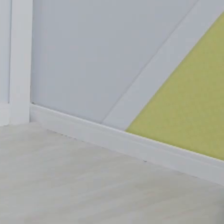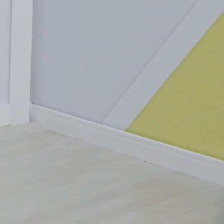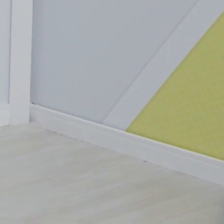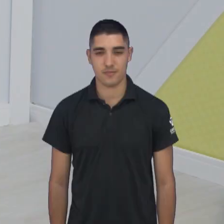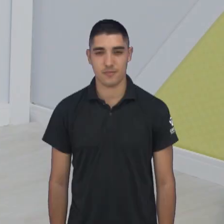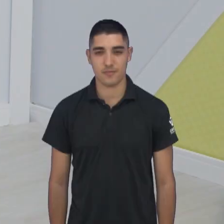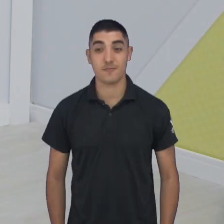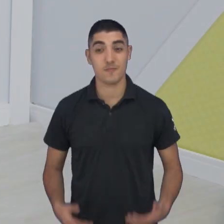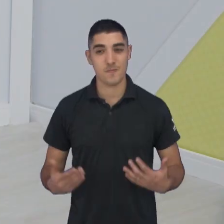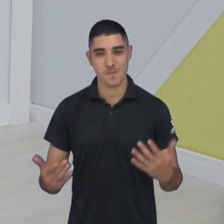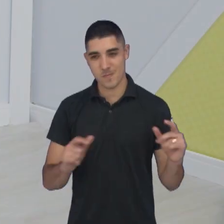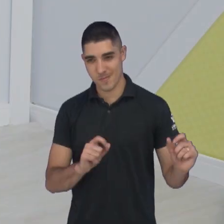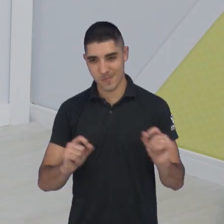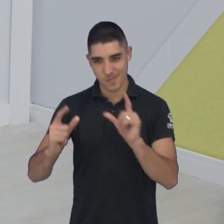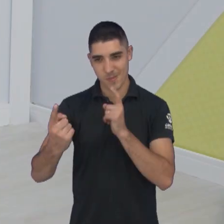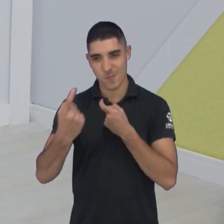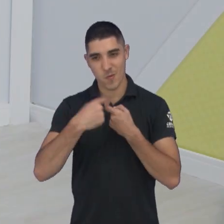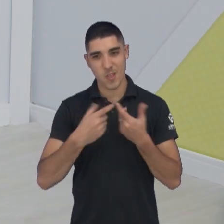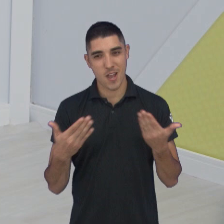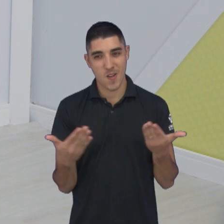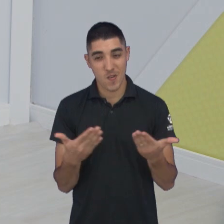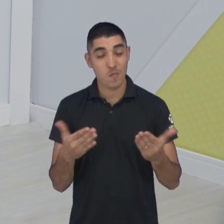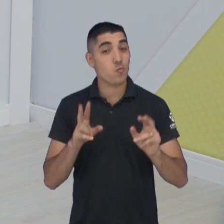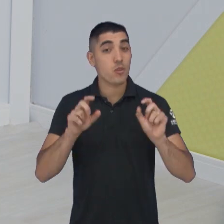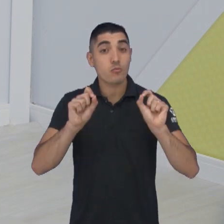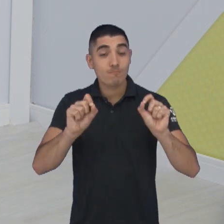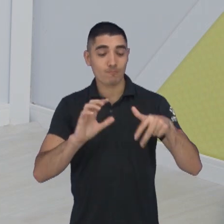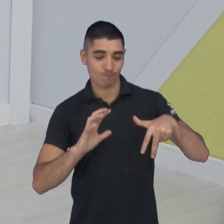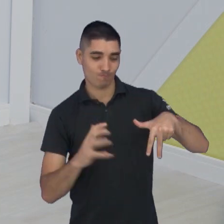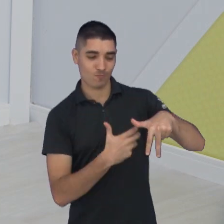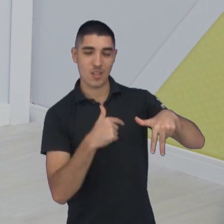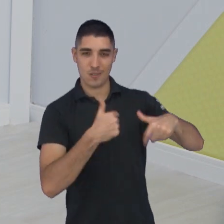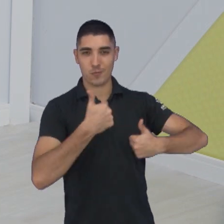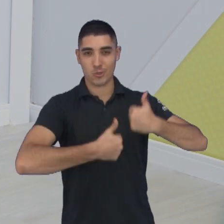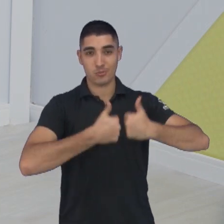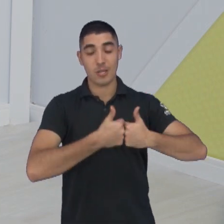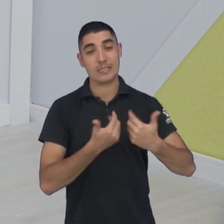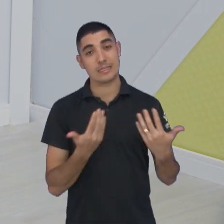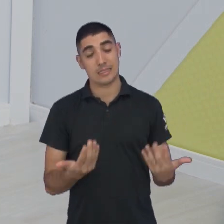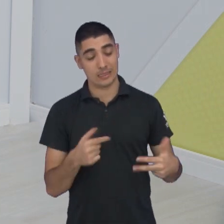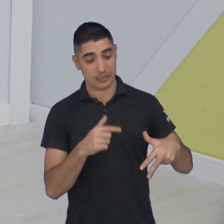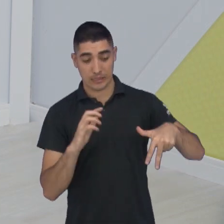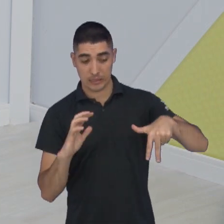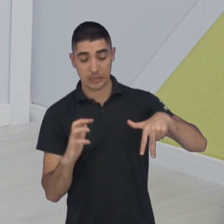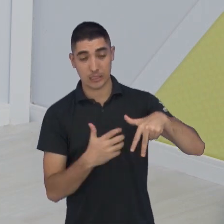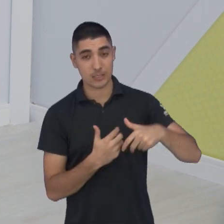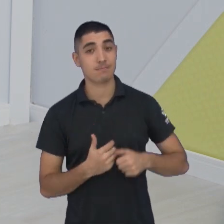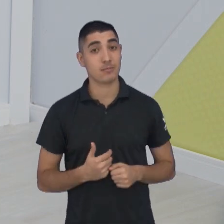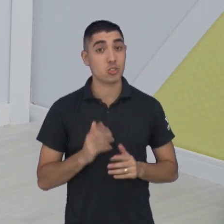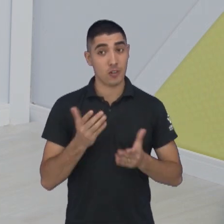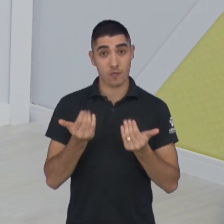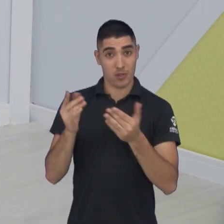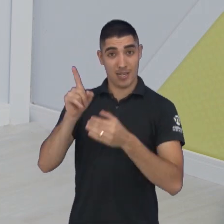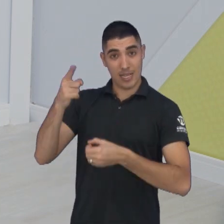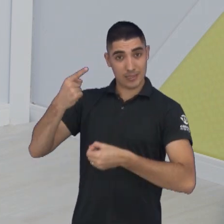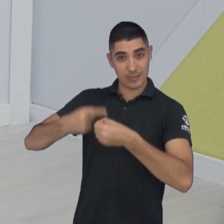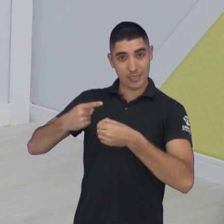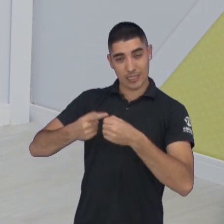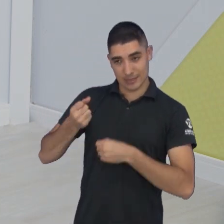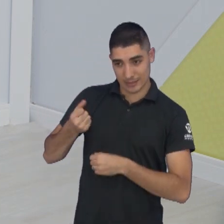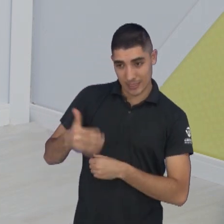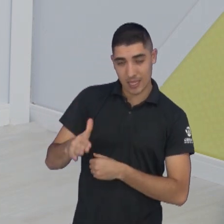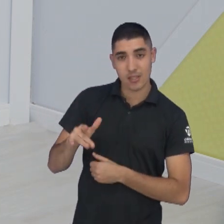Muito bem, estamos de volta com a Hora do Esporte, falando do Joseense, o Tigre do Vale, hein? O time foi até Santos, no belíssimo